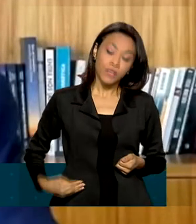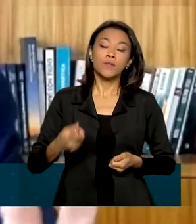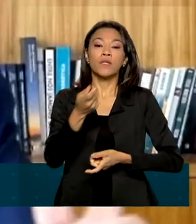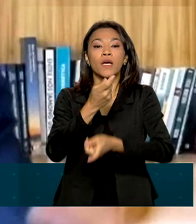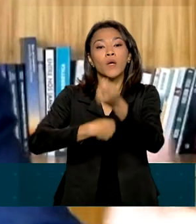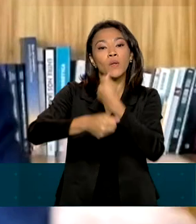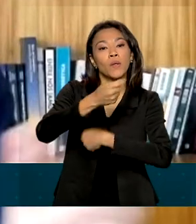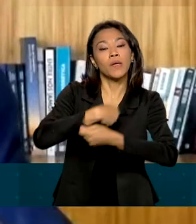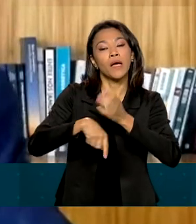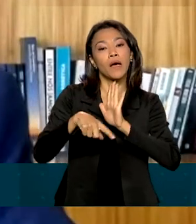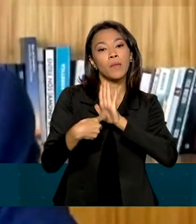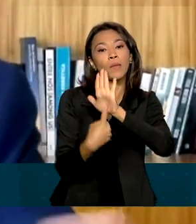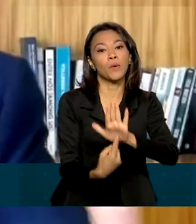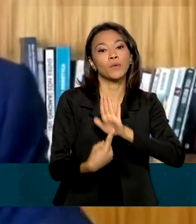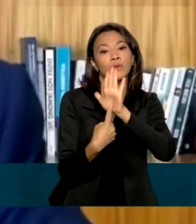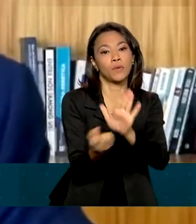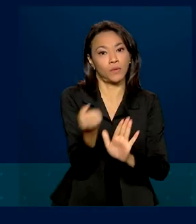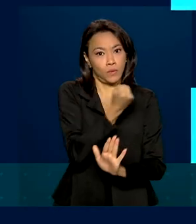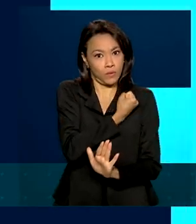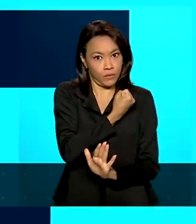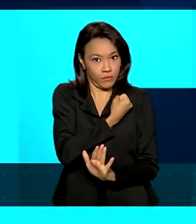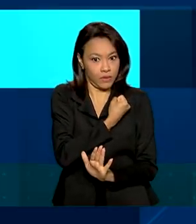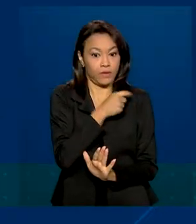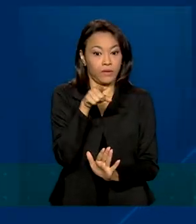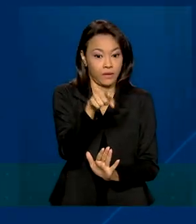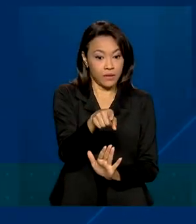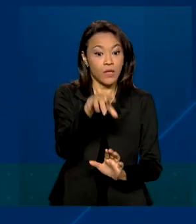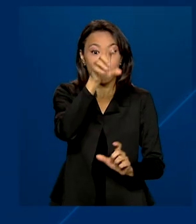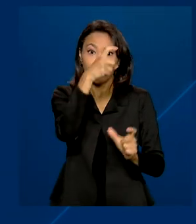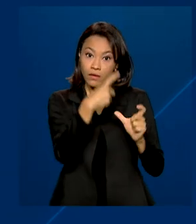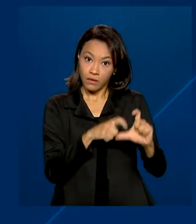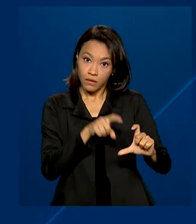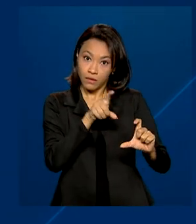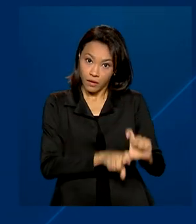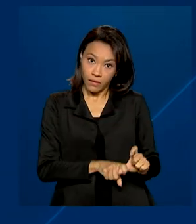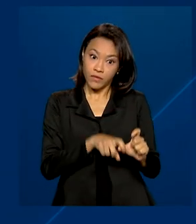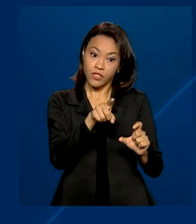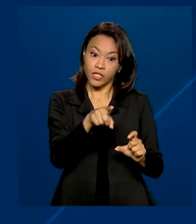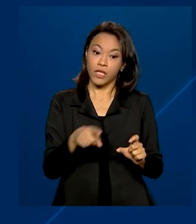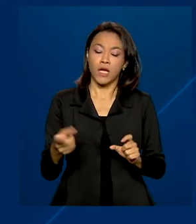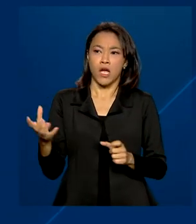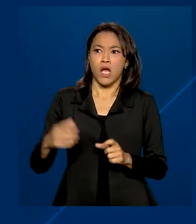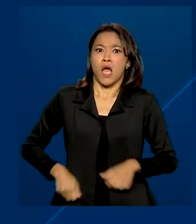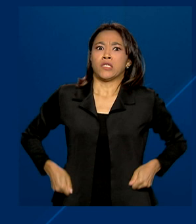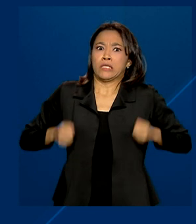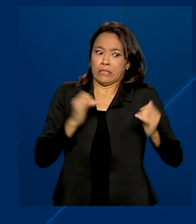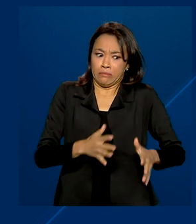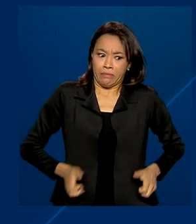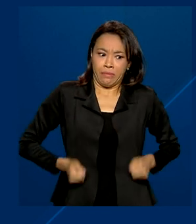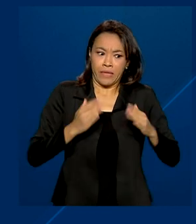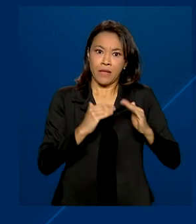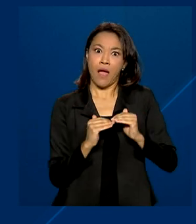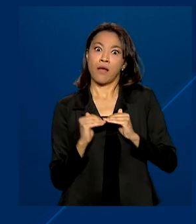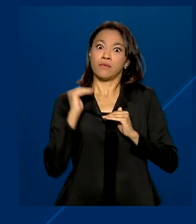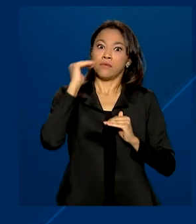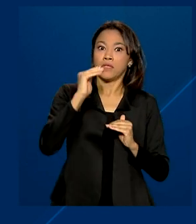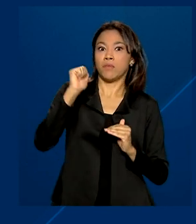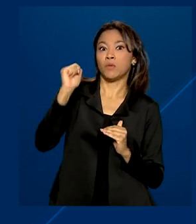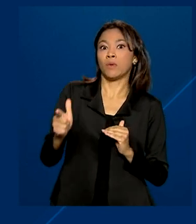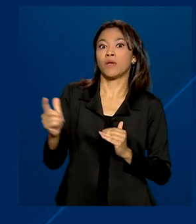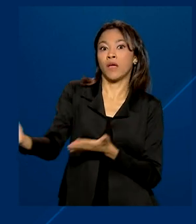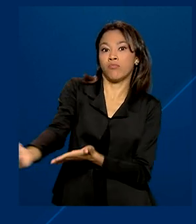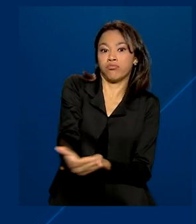apresentou os números do Tesouro Nacional o déficit primário quando as despesas superam as receitas foi de 35